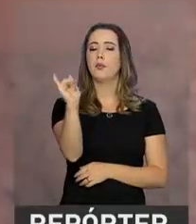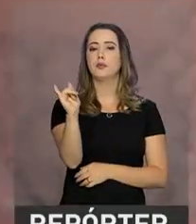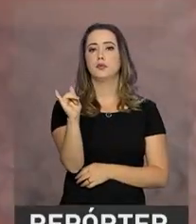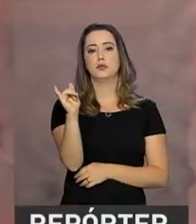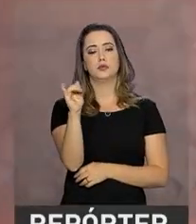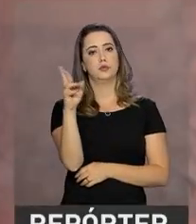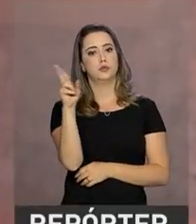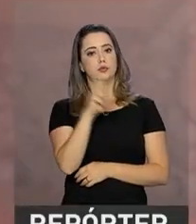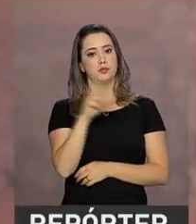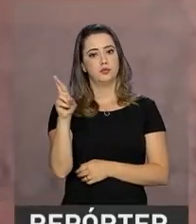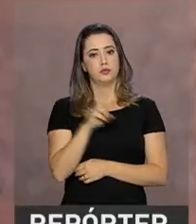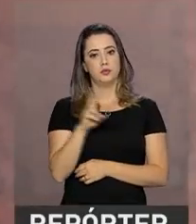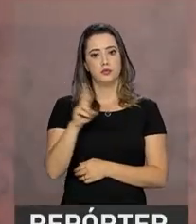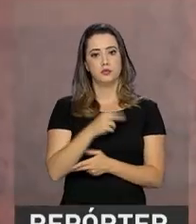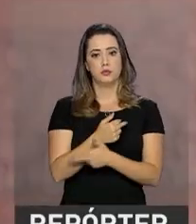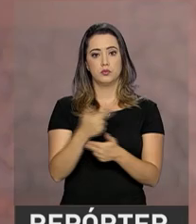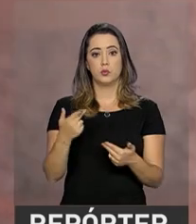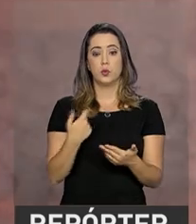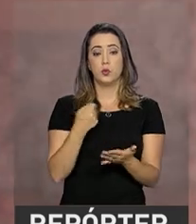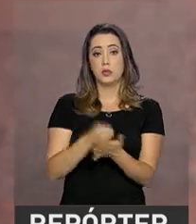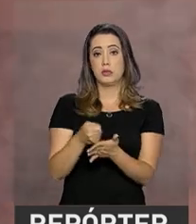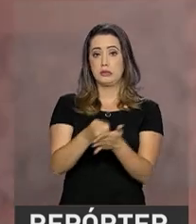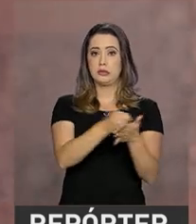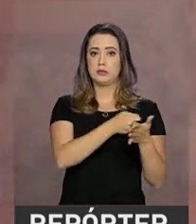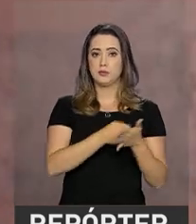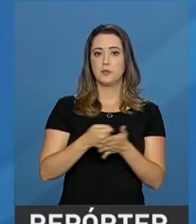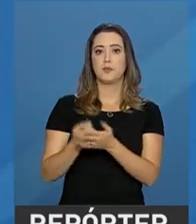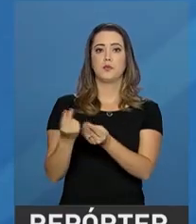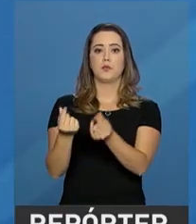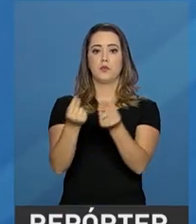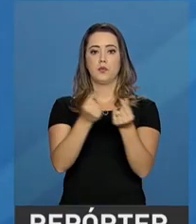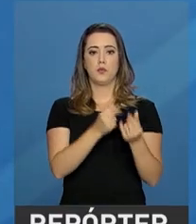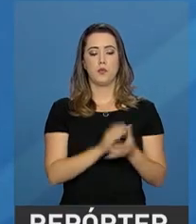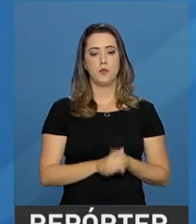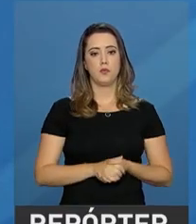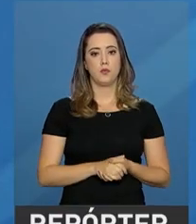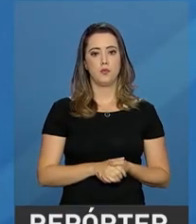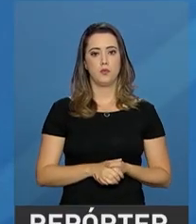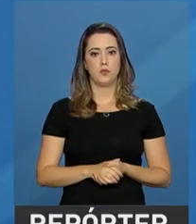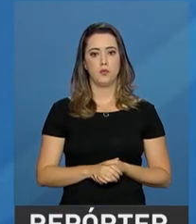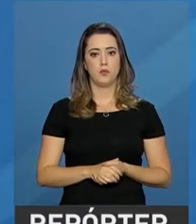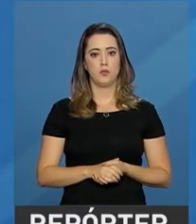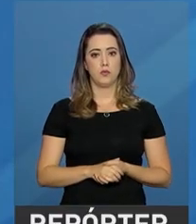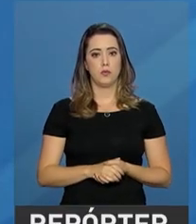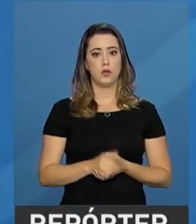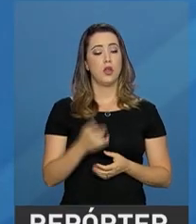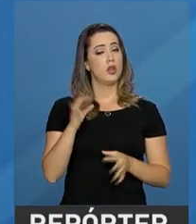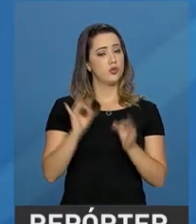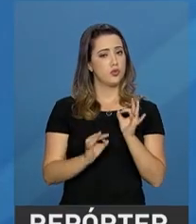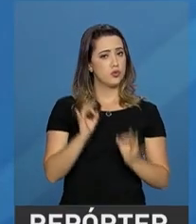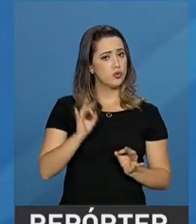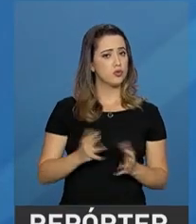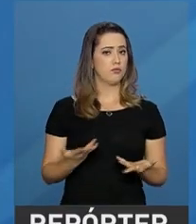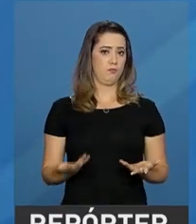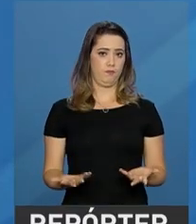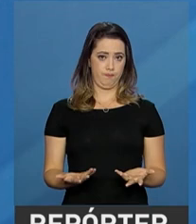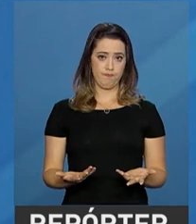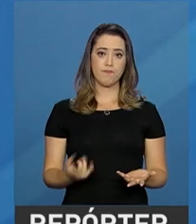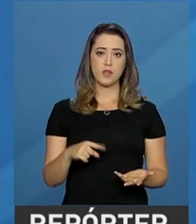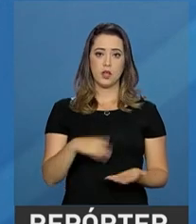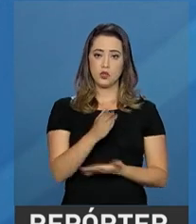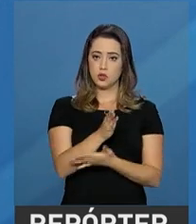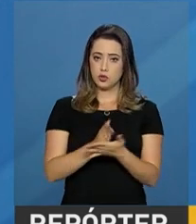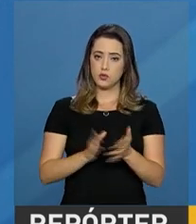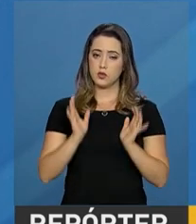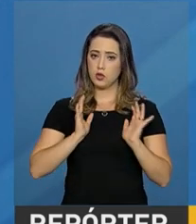milhões de reais com a compensação financeira fazendo justiça repartindo a riqueza